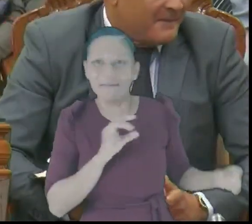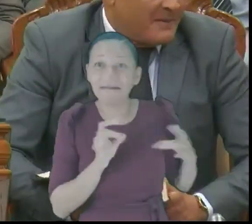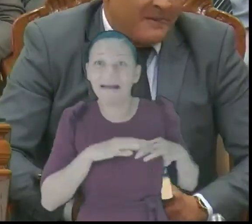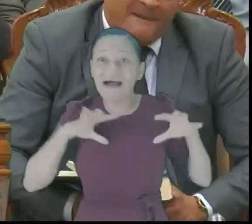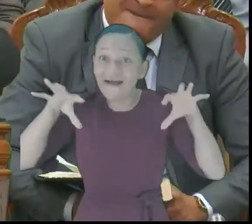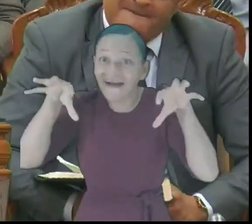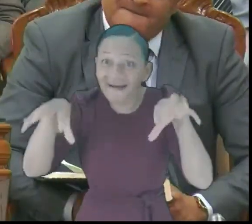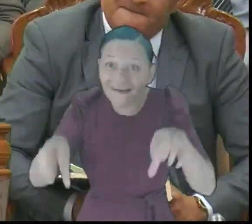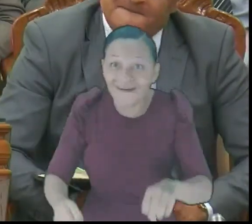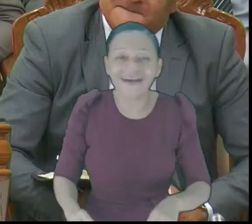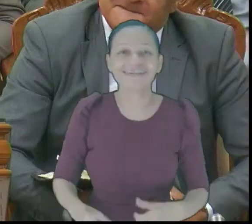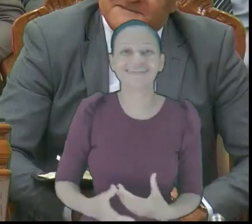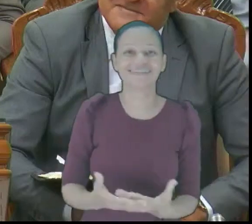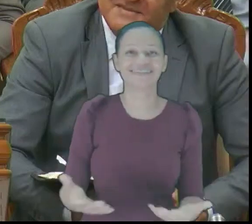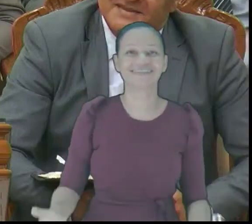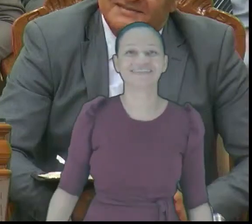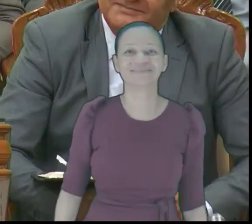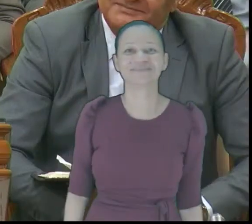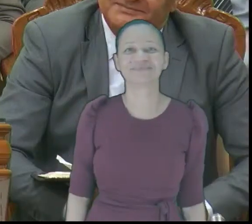correram para...